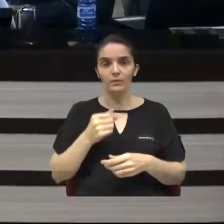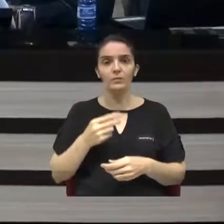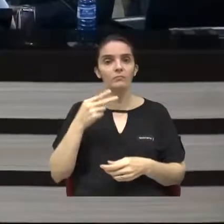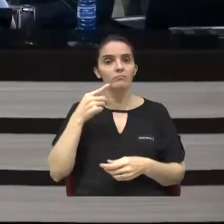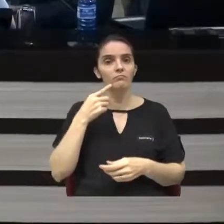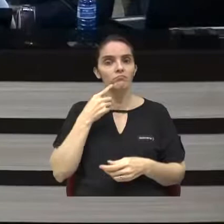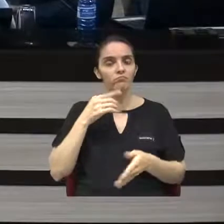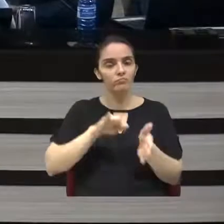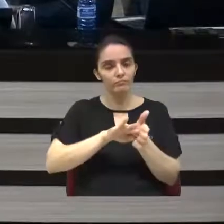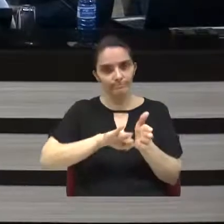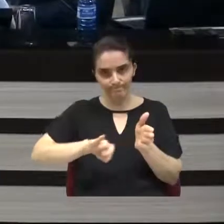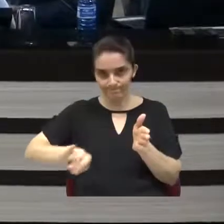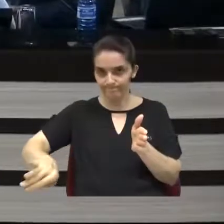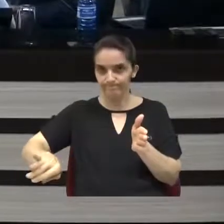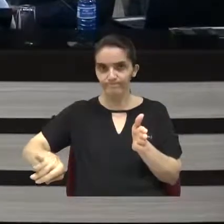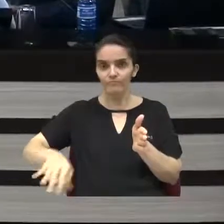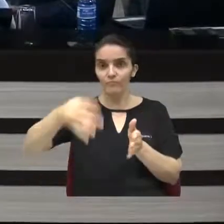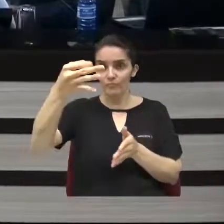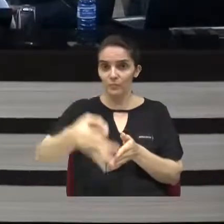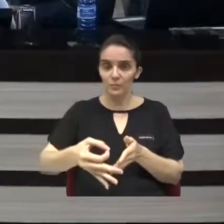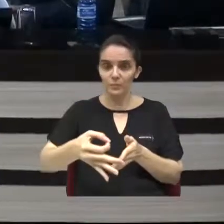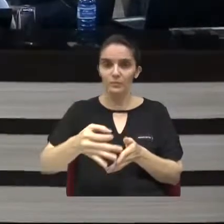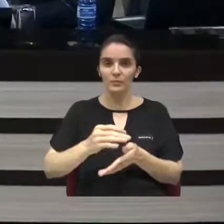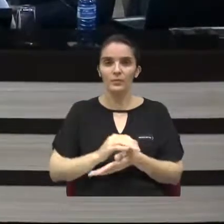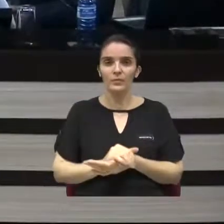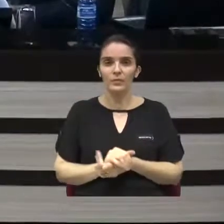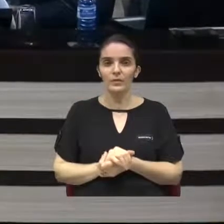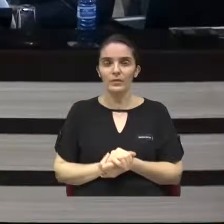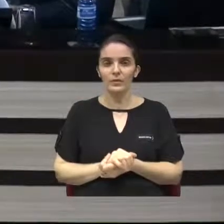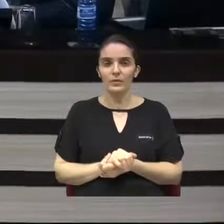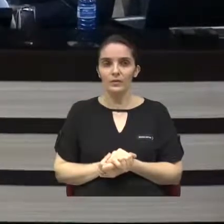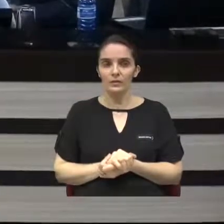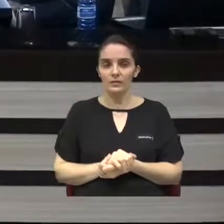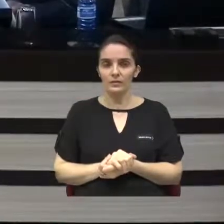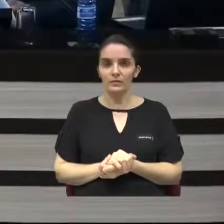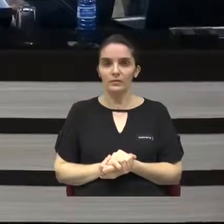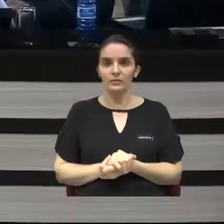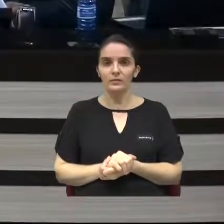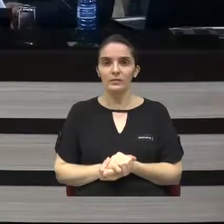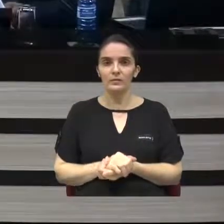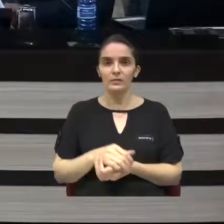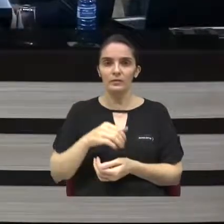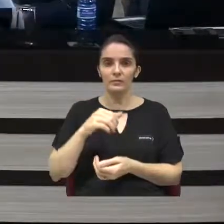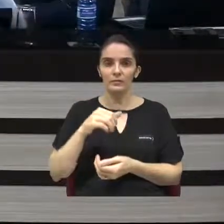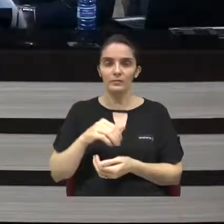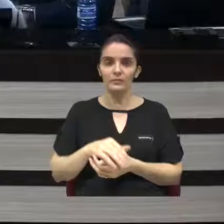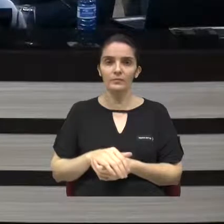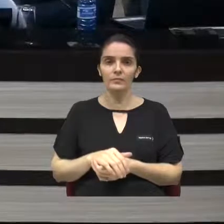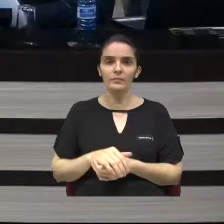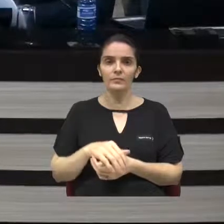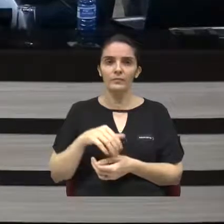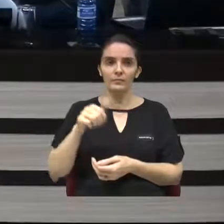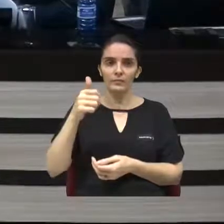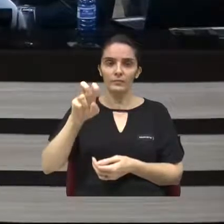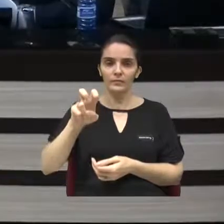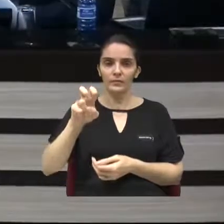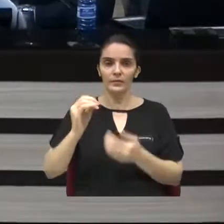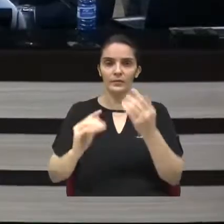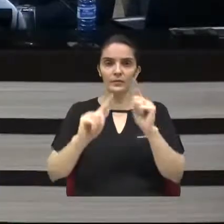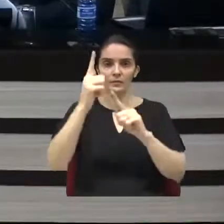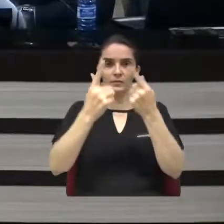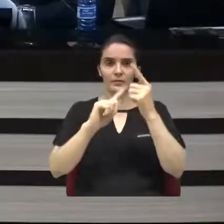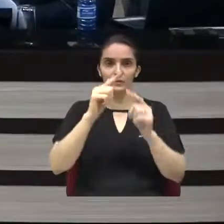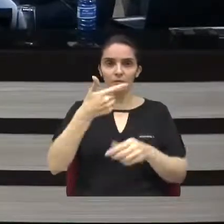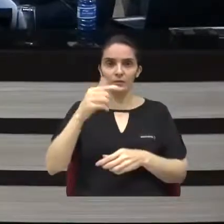do vereador Cleiton Aparecido da Silva pela falta de decoro em sua conduta. Limeira, 15 de fevereiro de